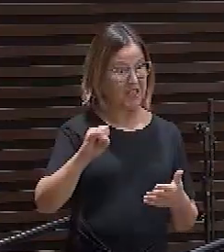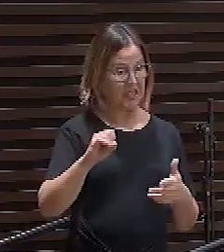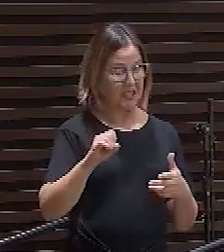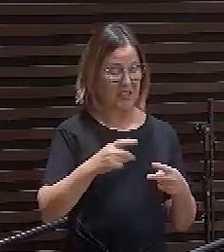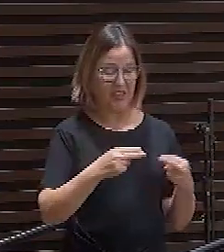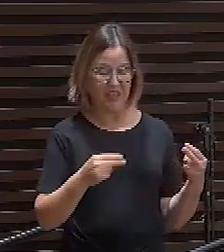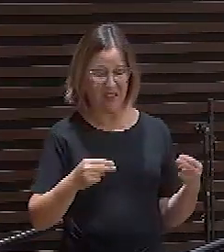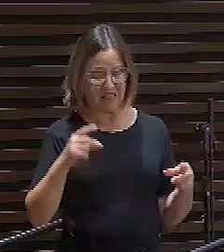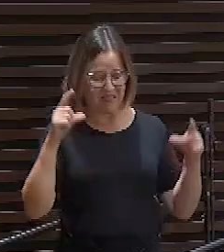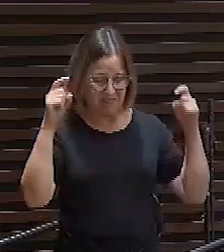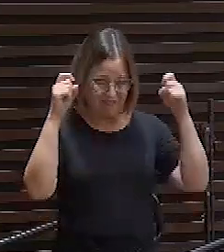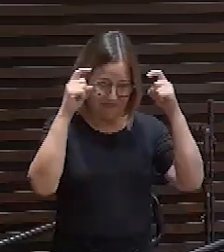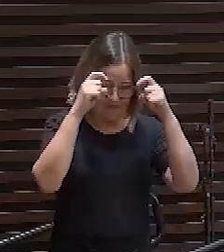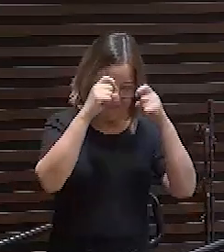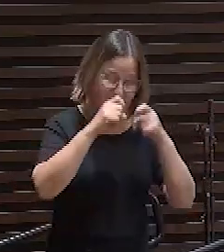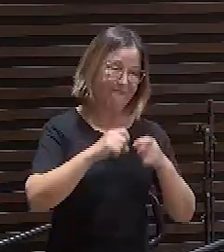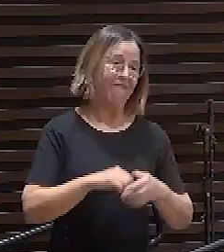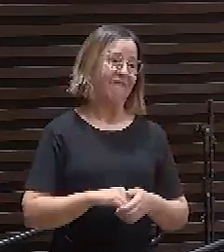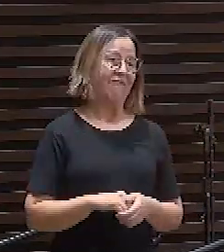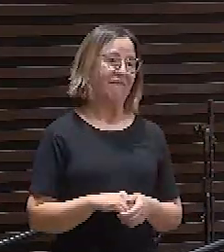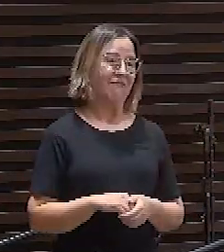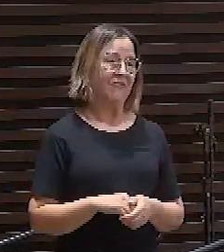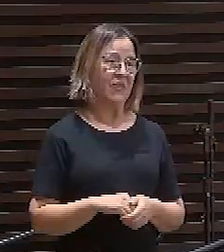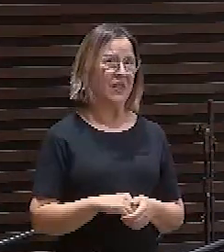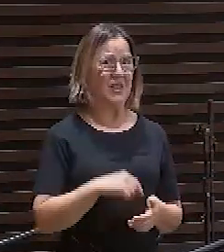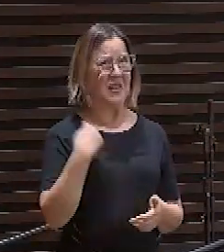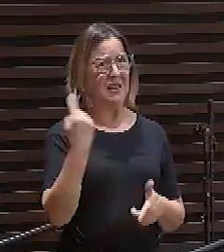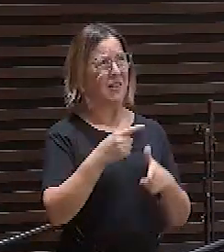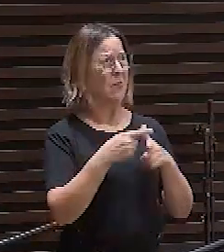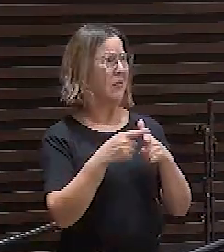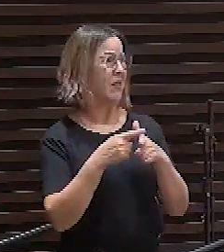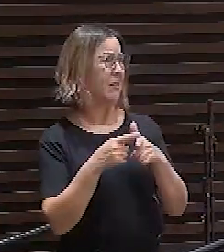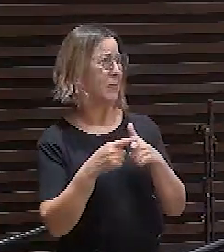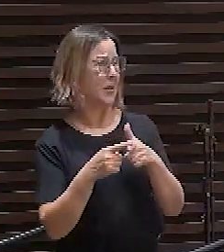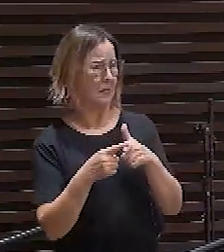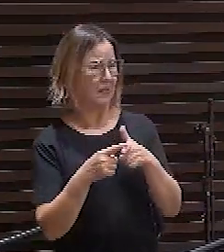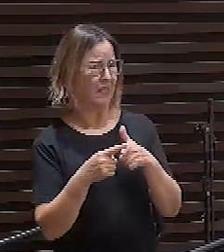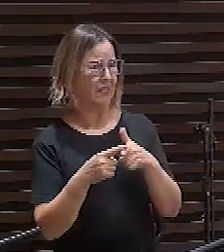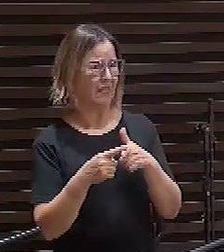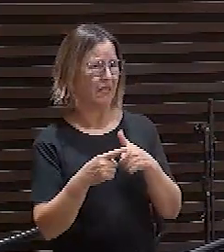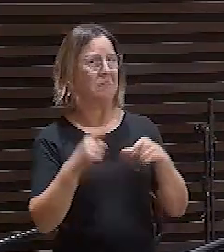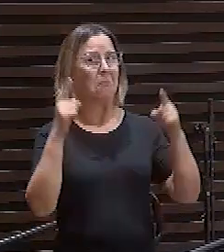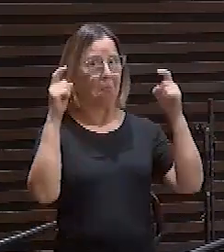difíceis, quando nós estamos com problemas, aí fica complicado.